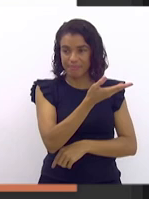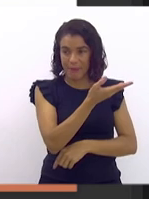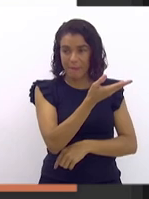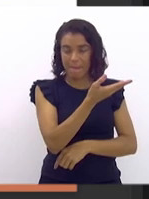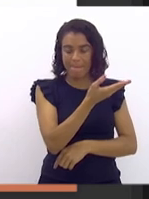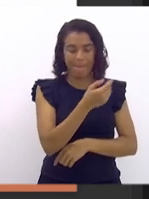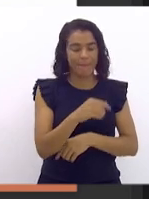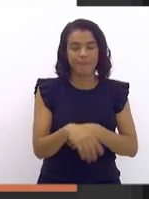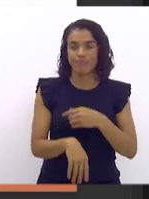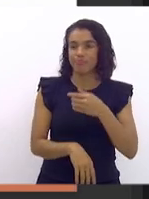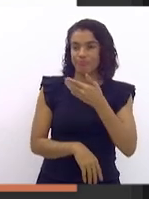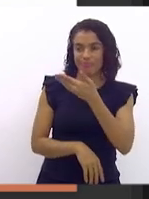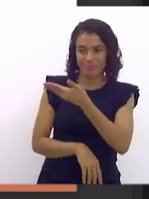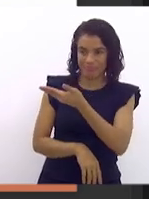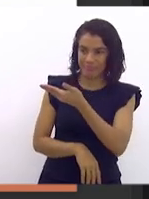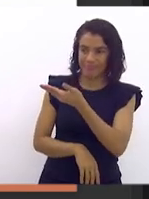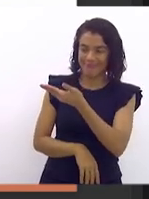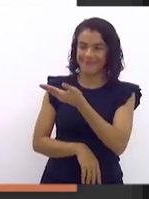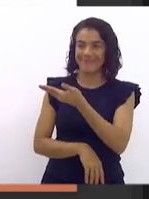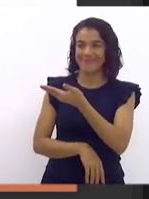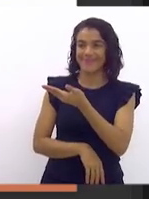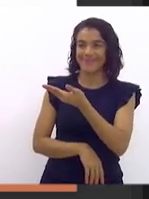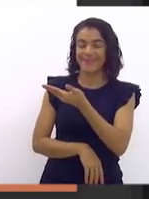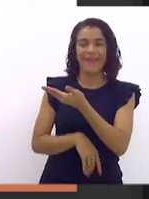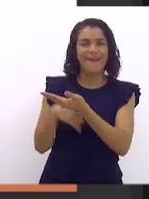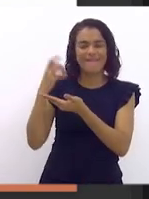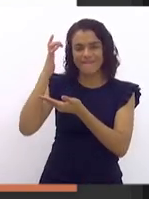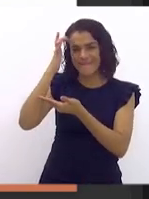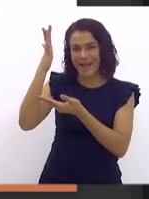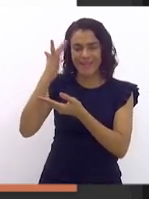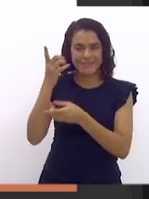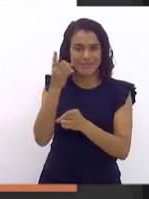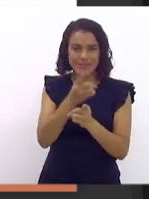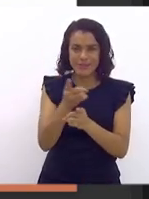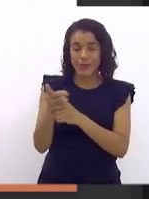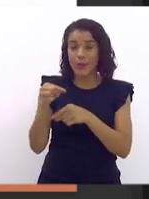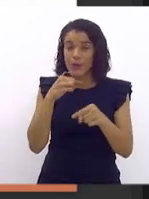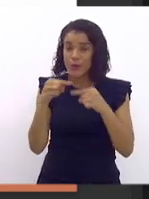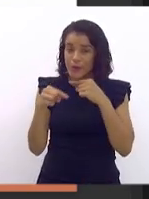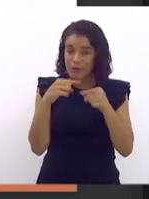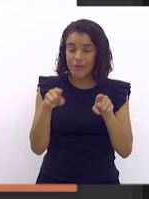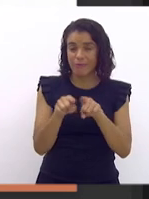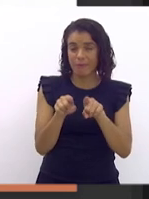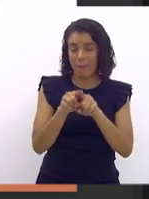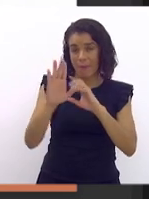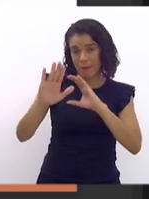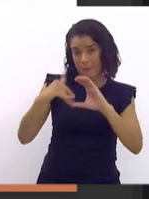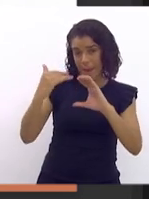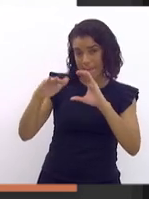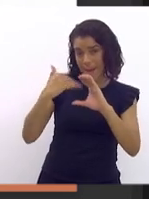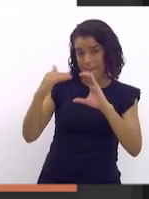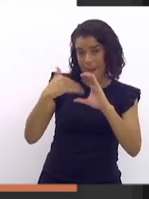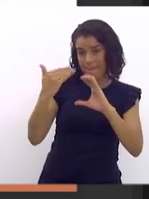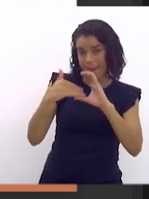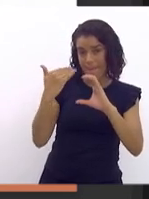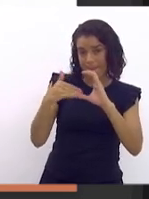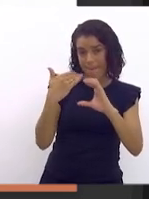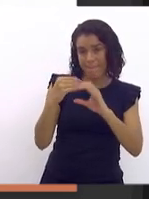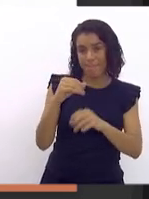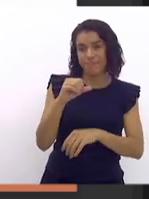ONMP Câmara, também é muito fácil de acessar a nossa página. E quaisquer dúvidas também podem ser enviadas para o nosso e-mail, que é